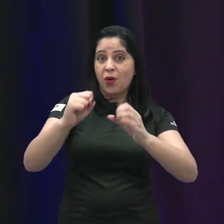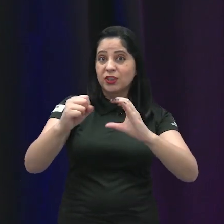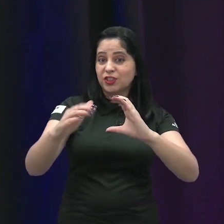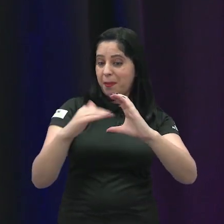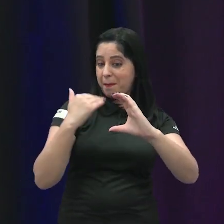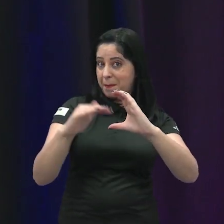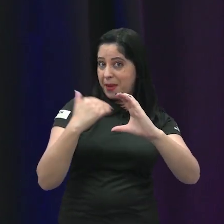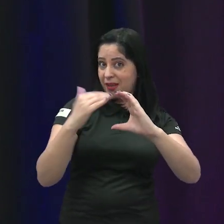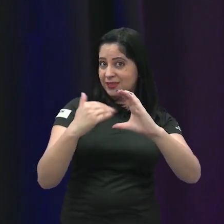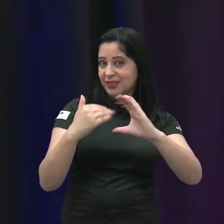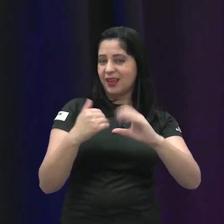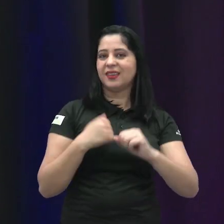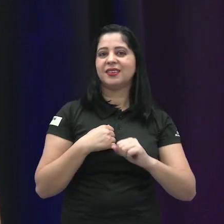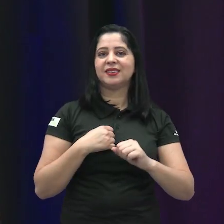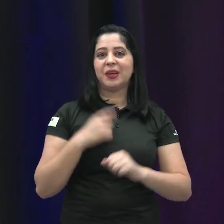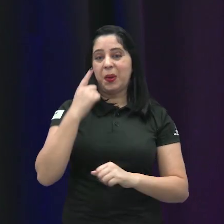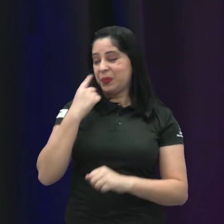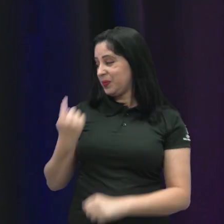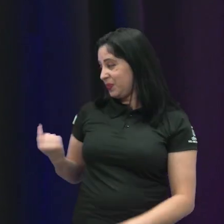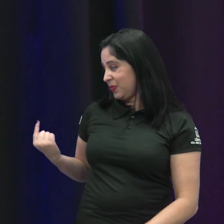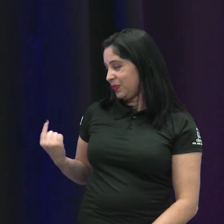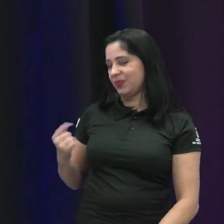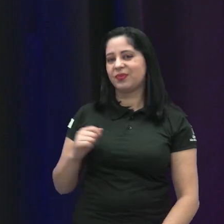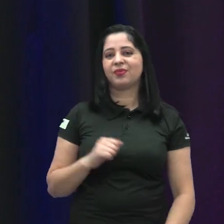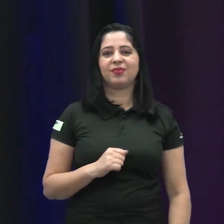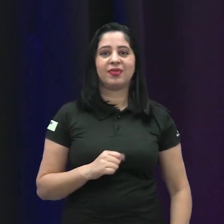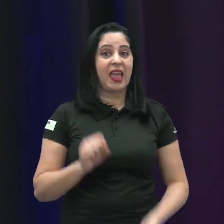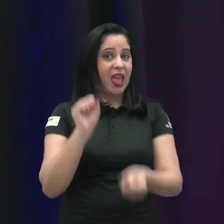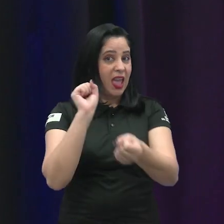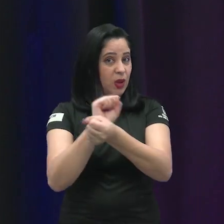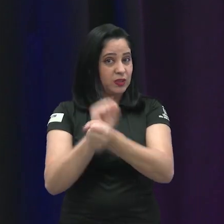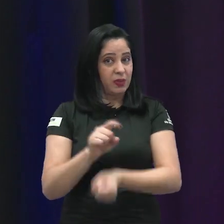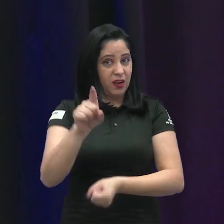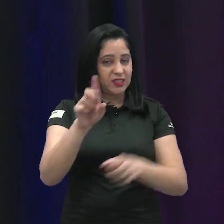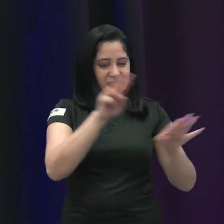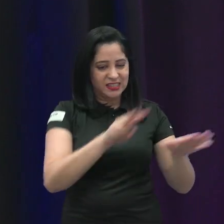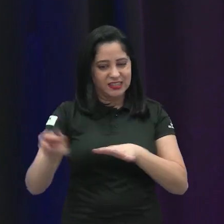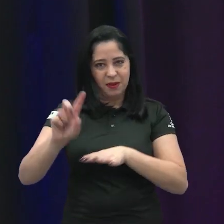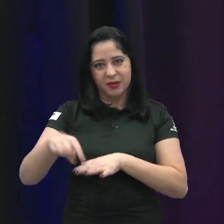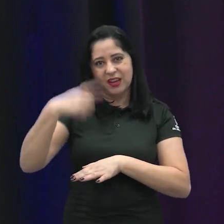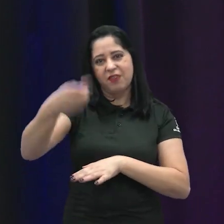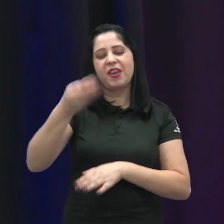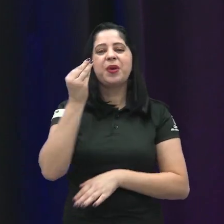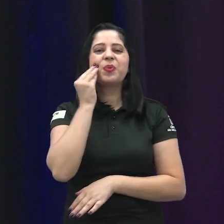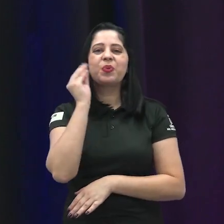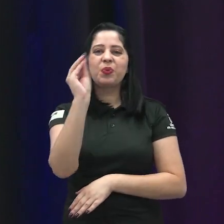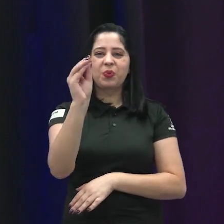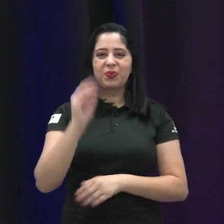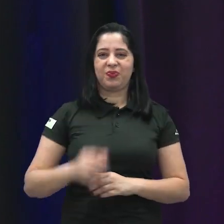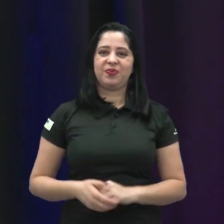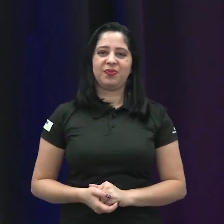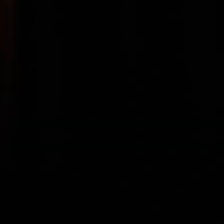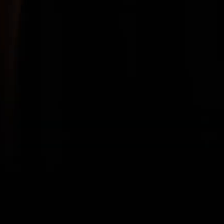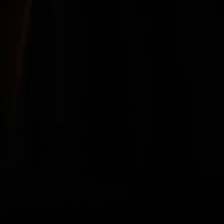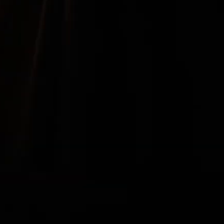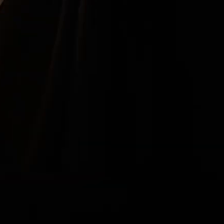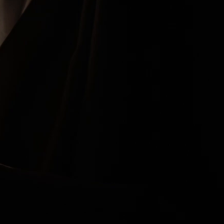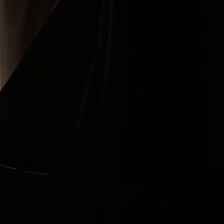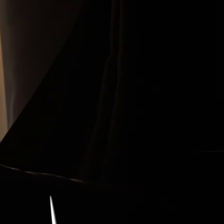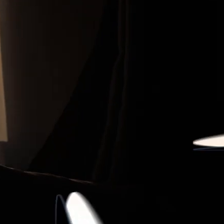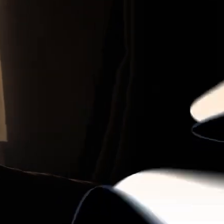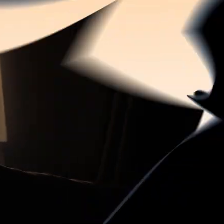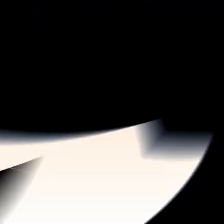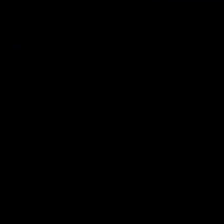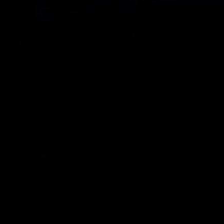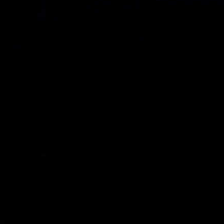pra gente, eu vou adorar. TV Câmara, espero vocês na próxima semana. Um grande beijo.